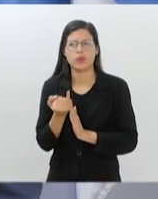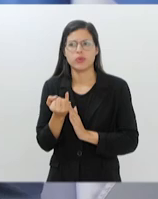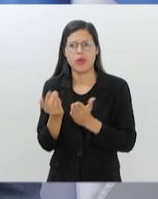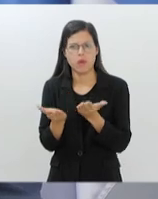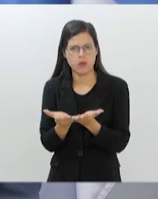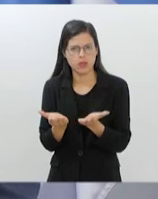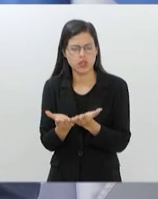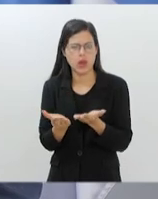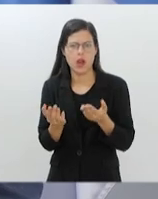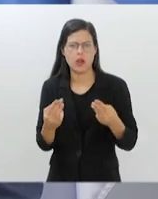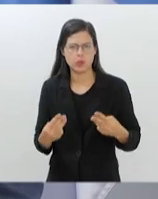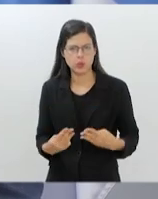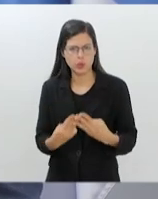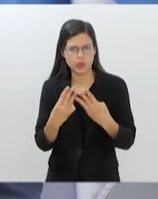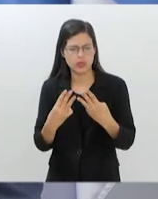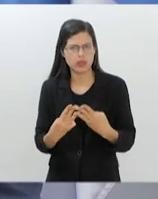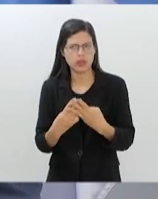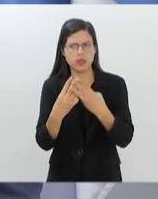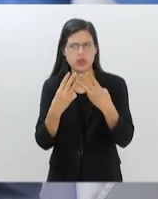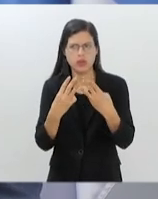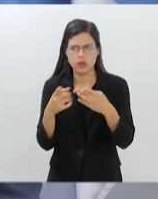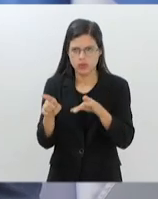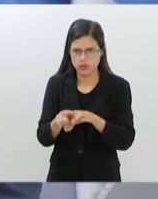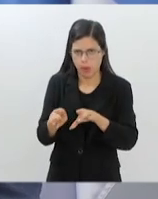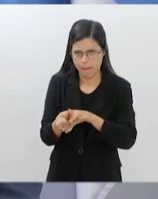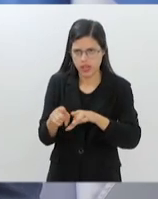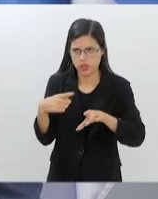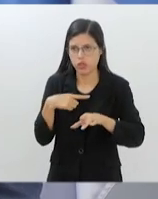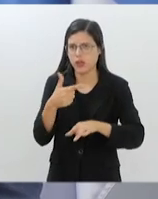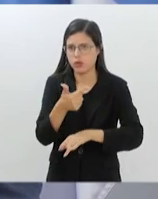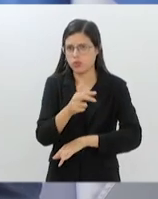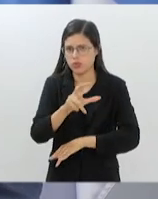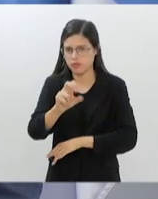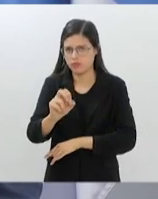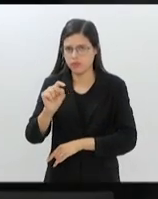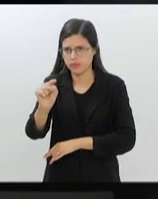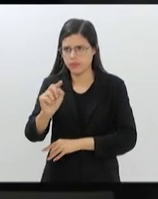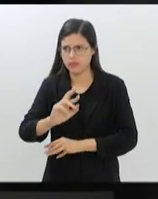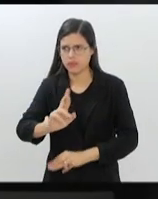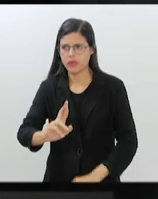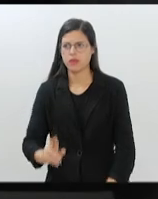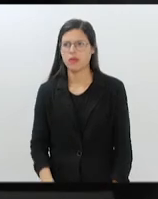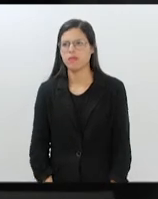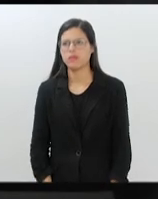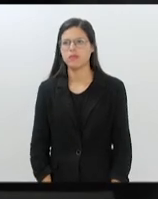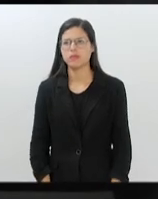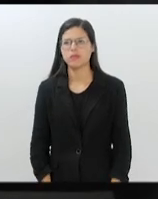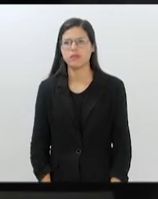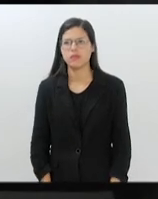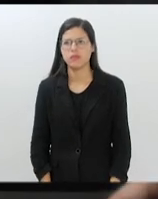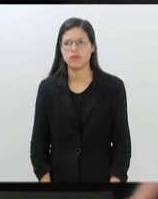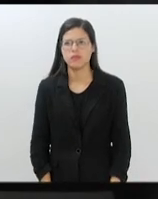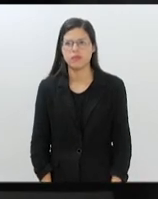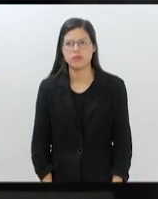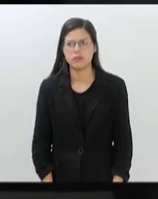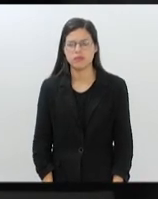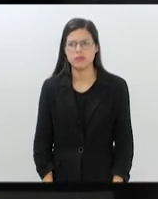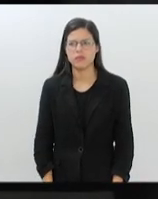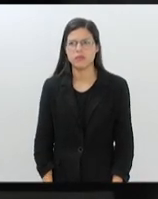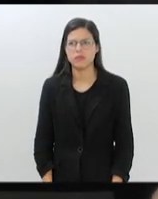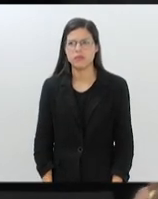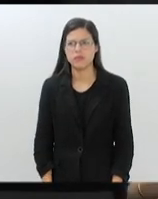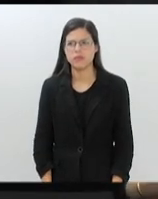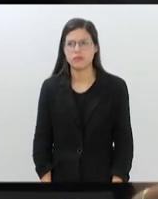os judeus eles também foram agraciados com R 250.000 E essa essa esse